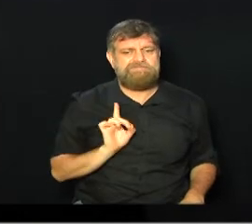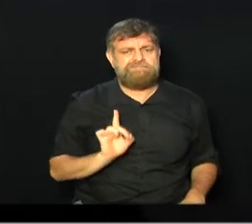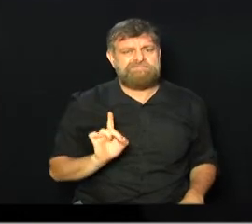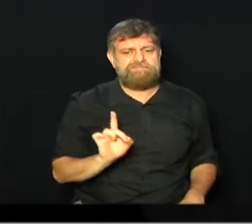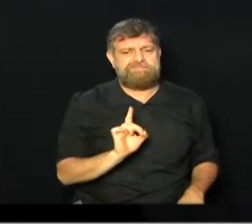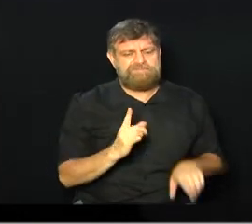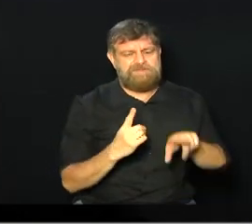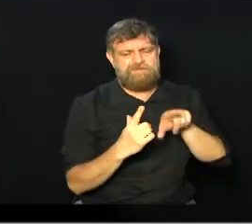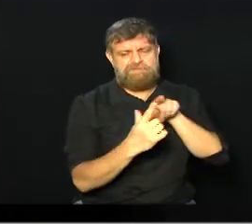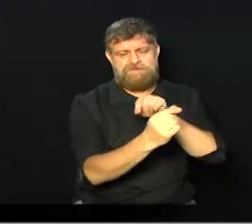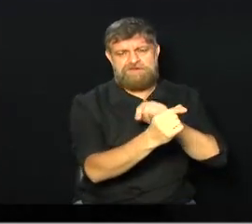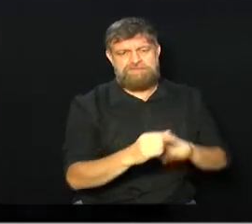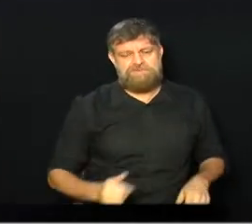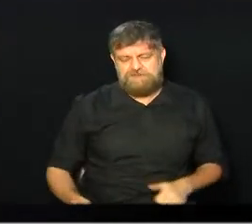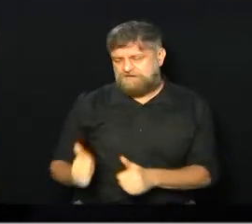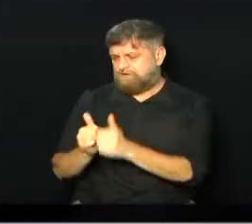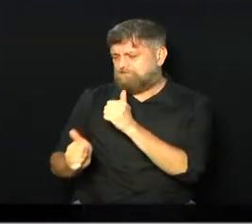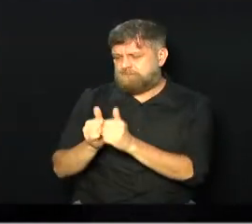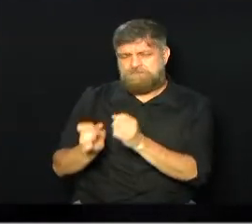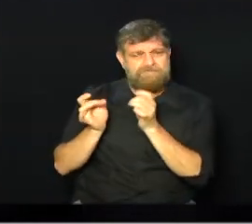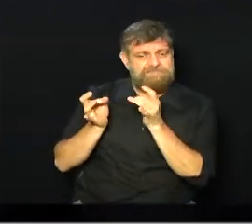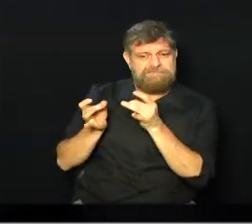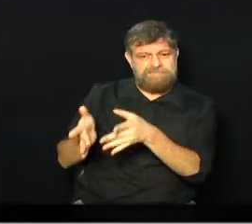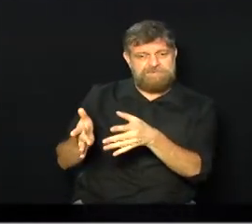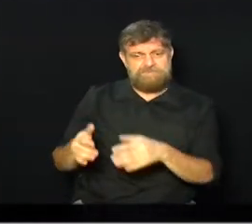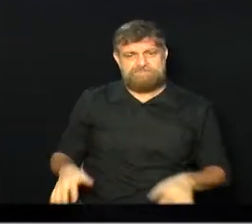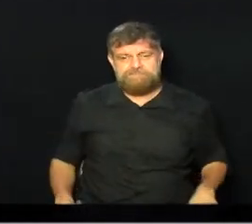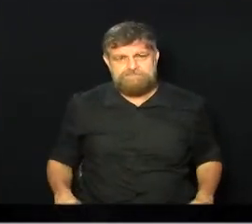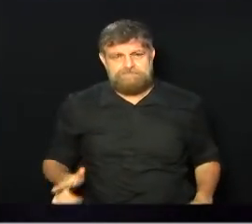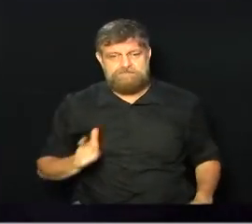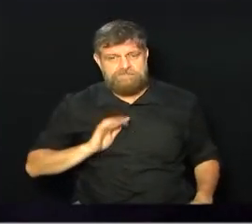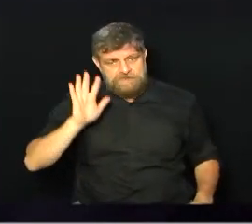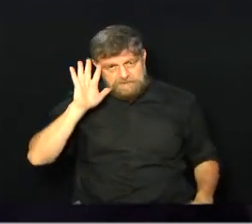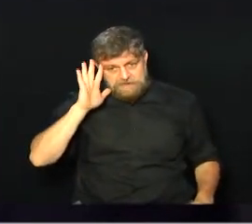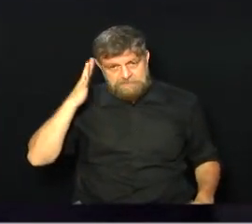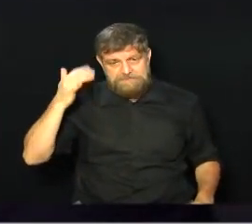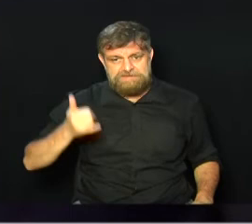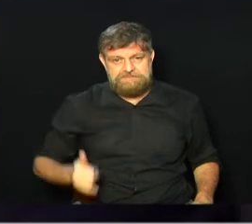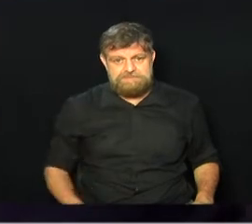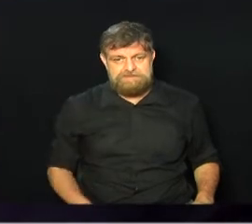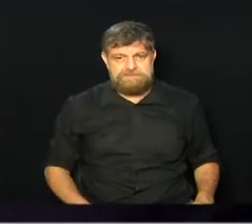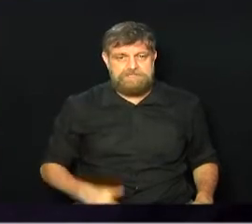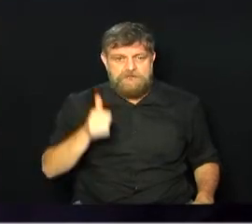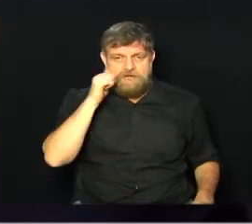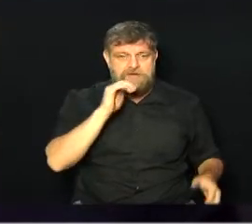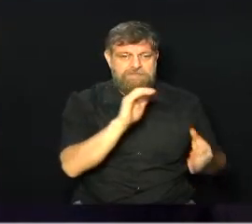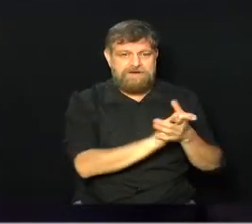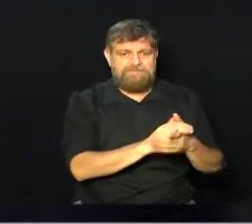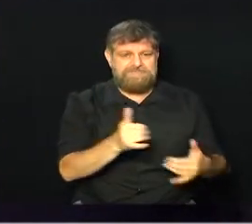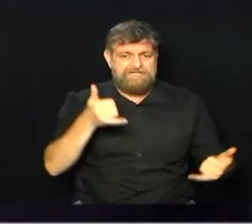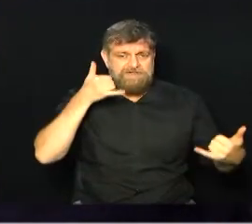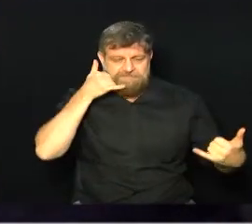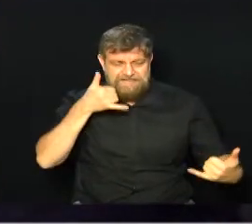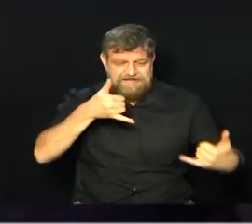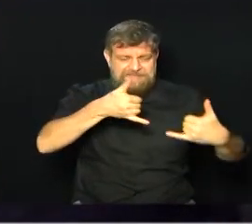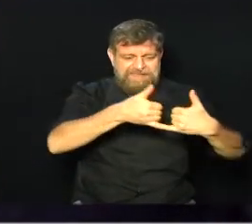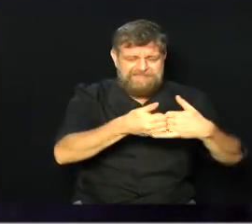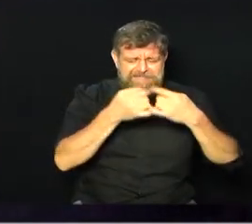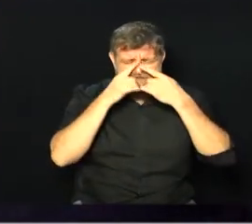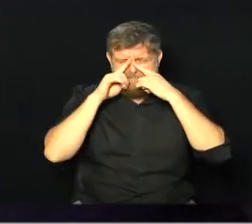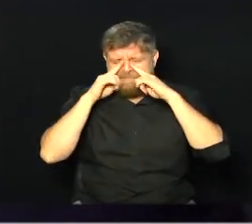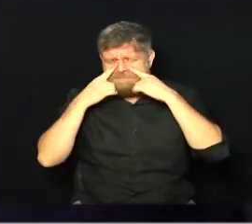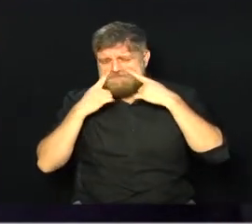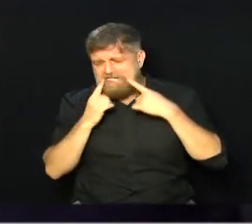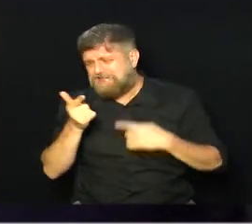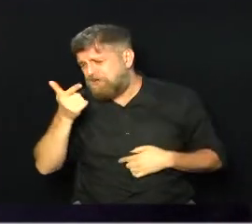para mim, não, vou largar de jogar futebol. E ali foi minha decisão, liguei para minha esposa na época, eu chorando muito. Falei, rompi de